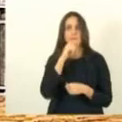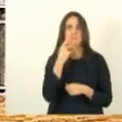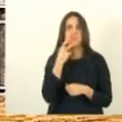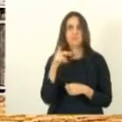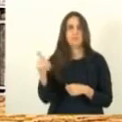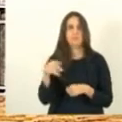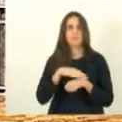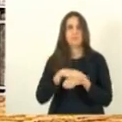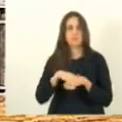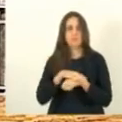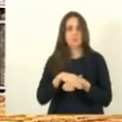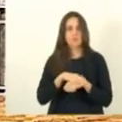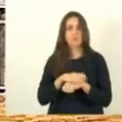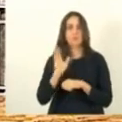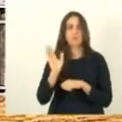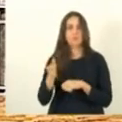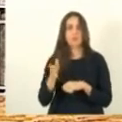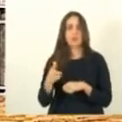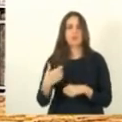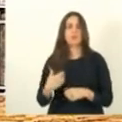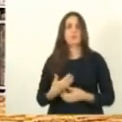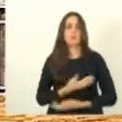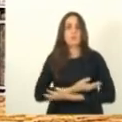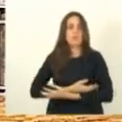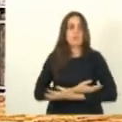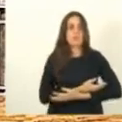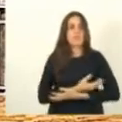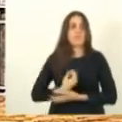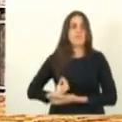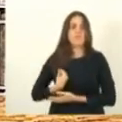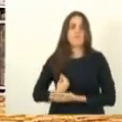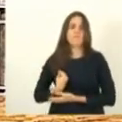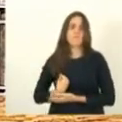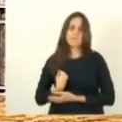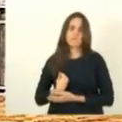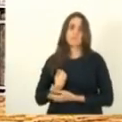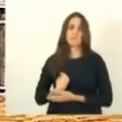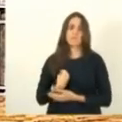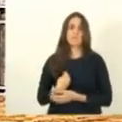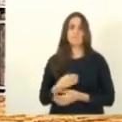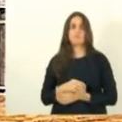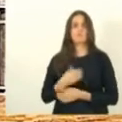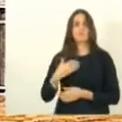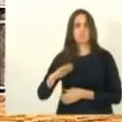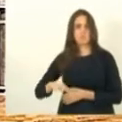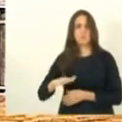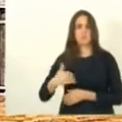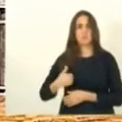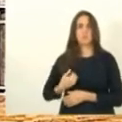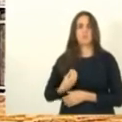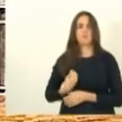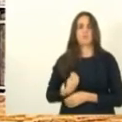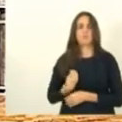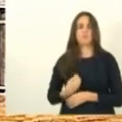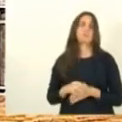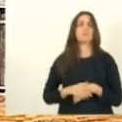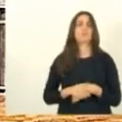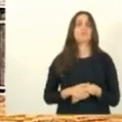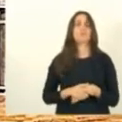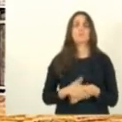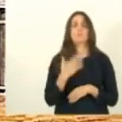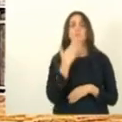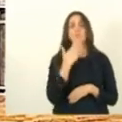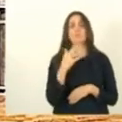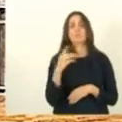senhor conversou com ela no início, quando o filho ainda estava vivo. E ela pede também ao senhor esse